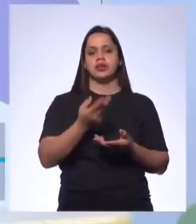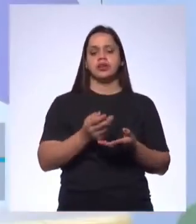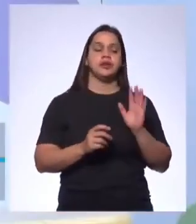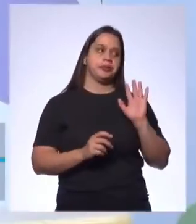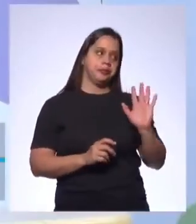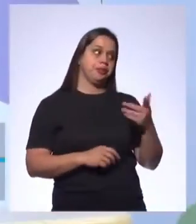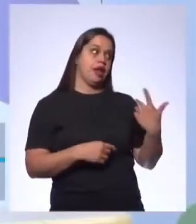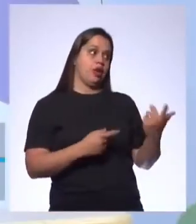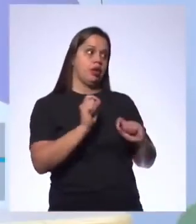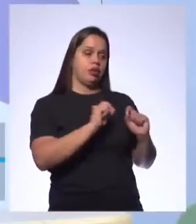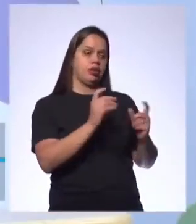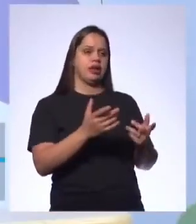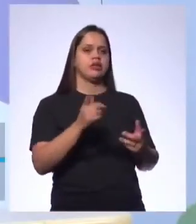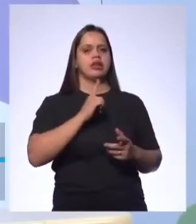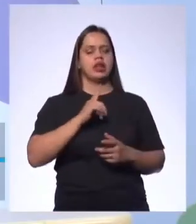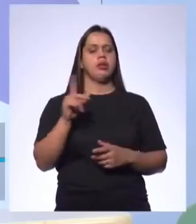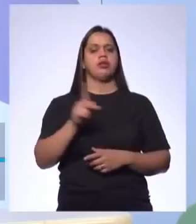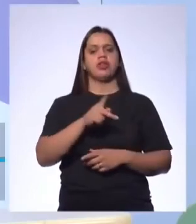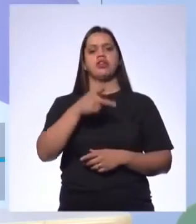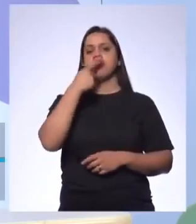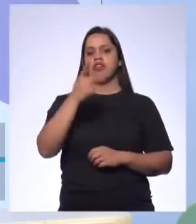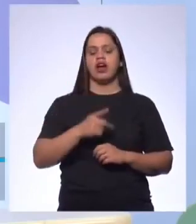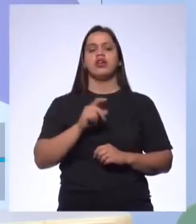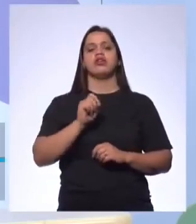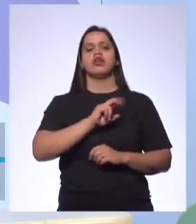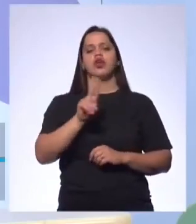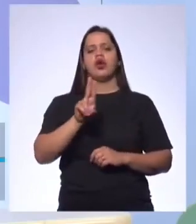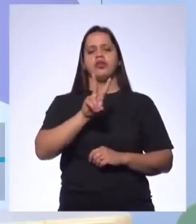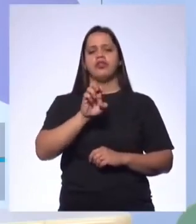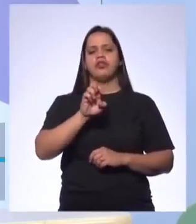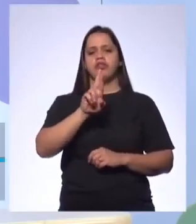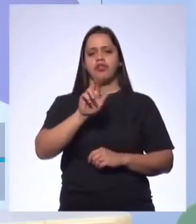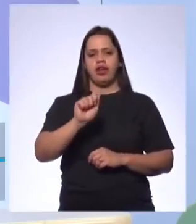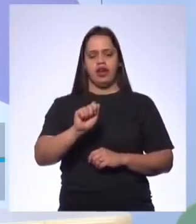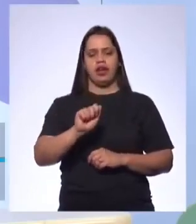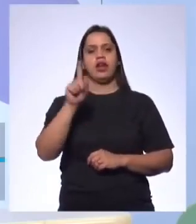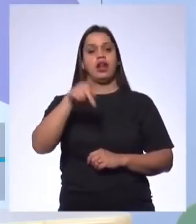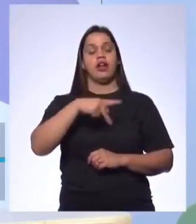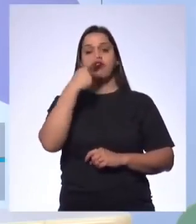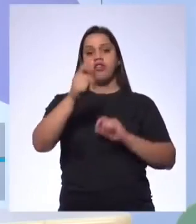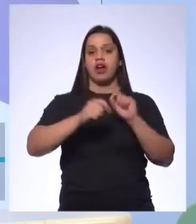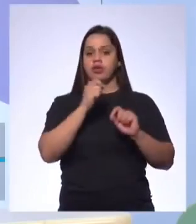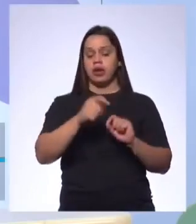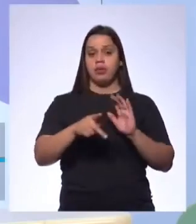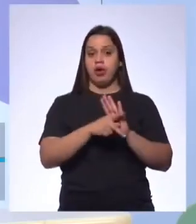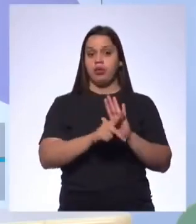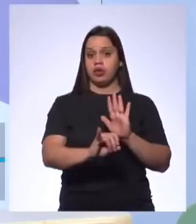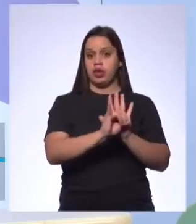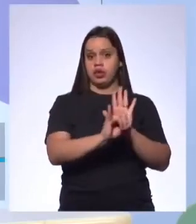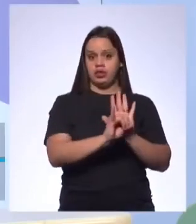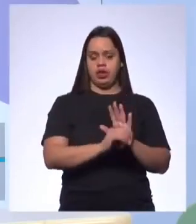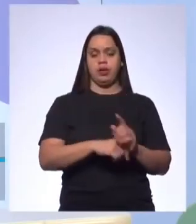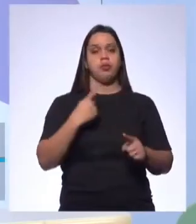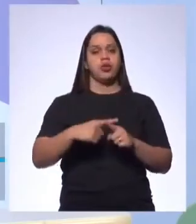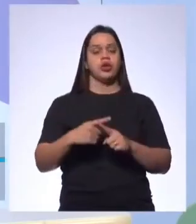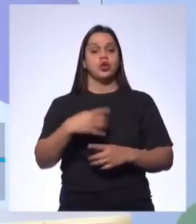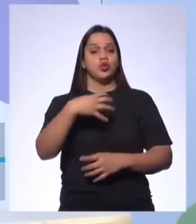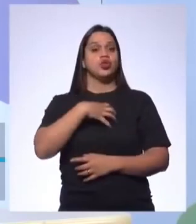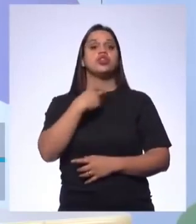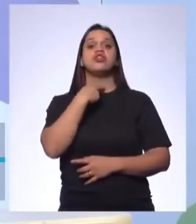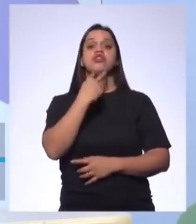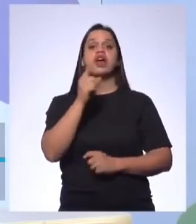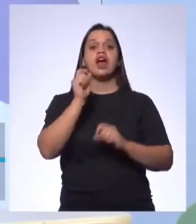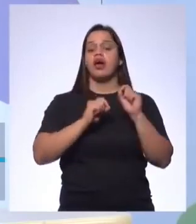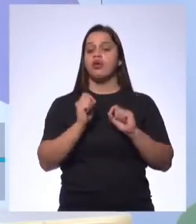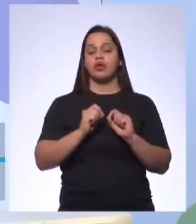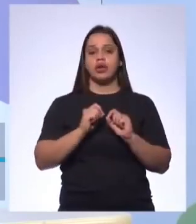ela fala estudo sobre identidade, chama Vera Hanna, né? Uma professora minha, que ela fala assim, que o sotaque, ela é uma luta interna